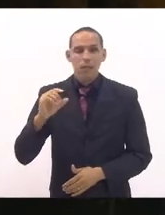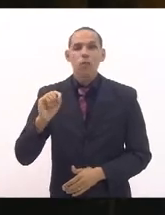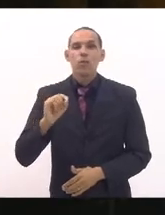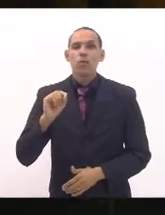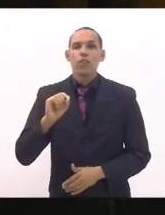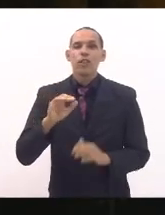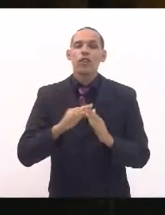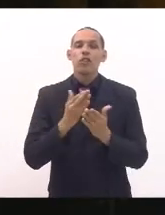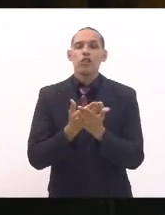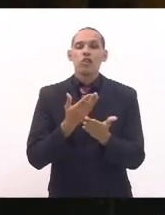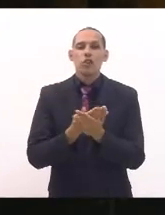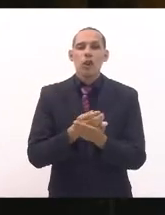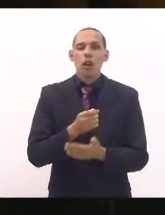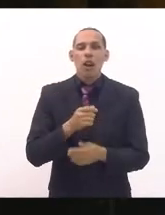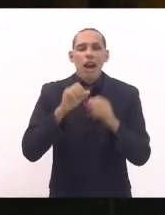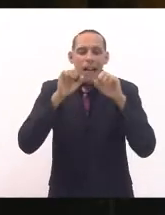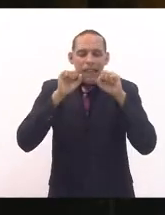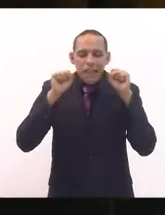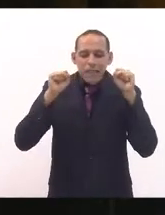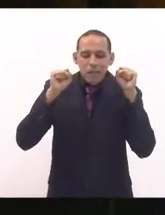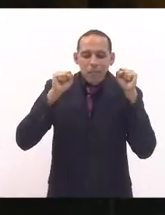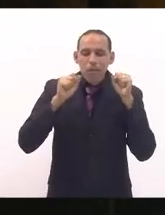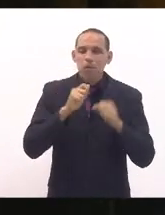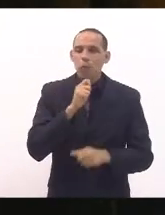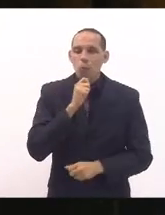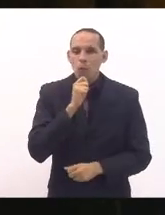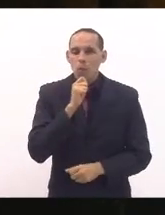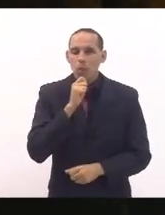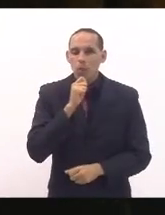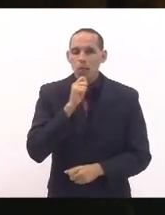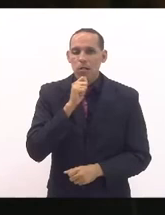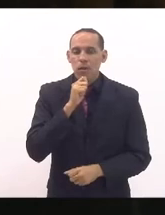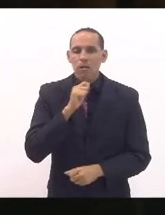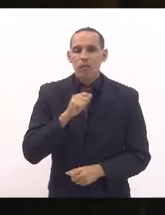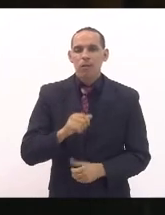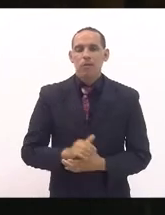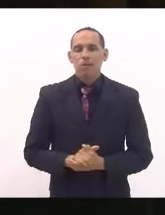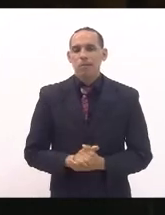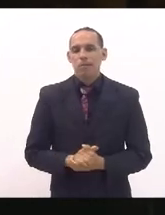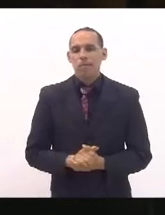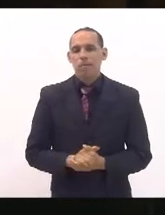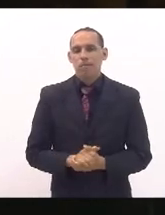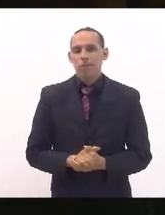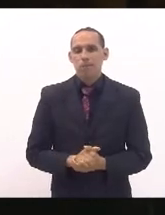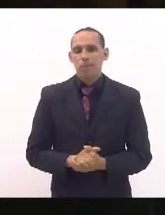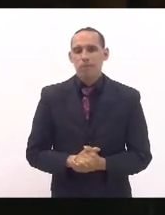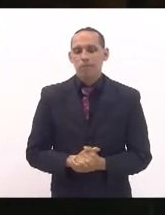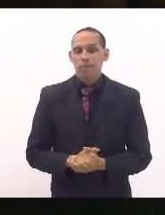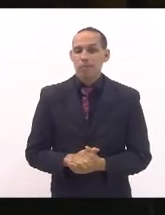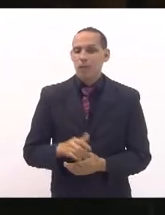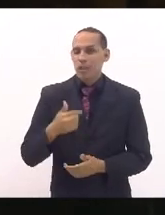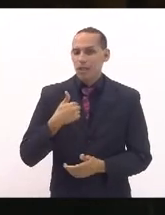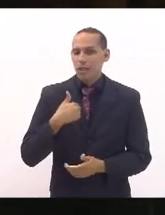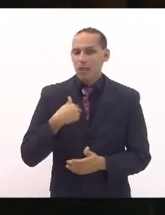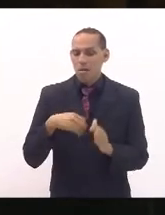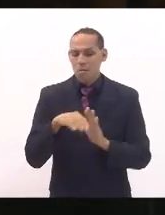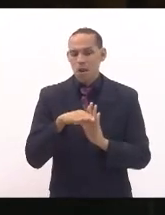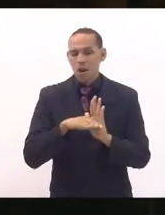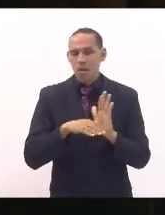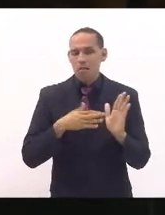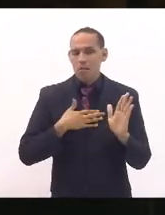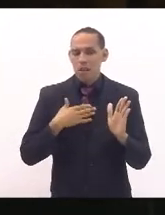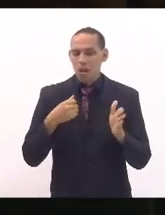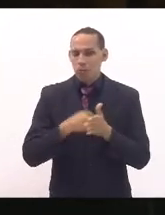sem mordaça. E todo mundo sabe que uma das minhas pautas, aquilo que eu mais luto e